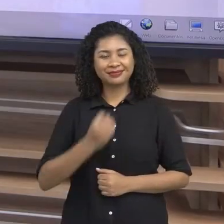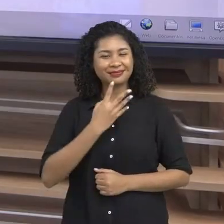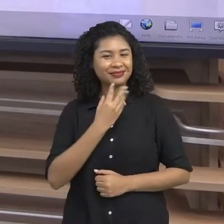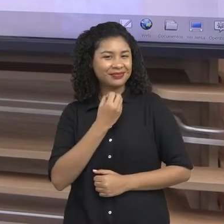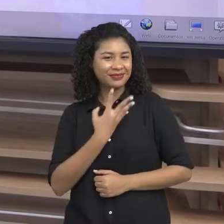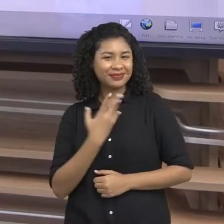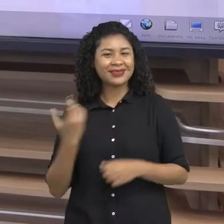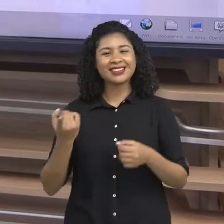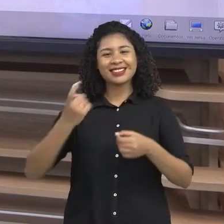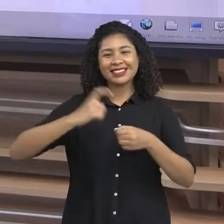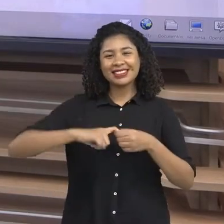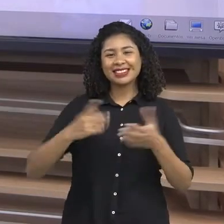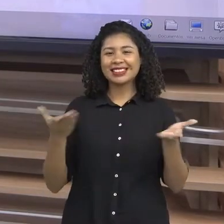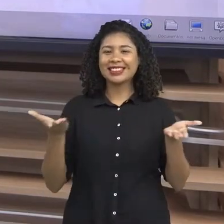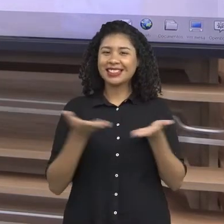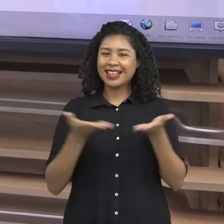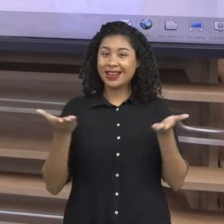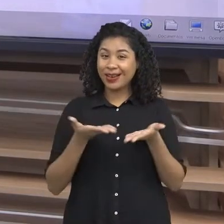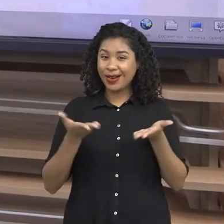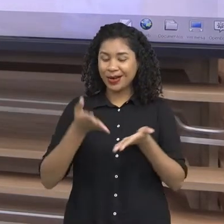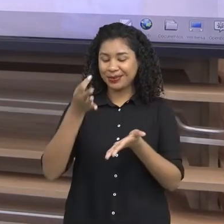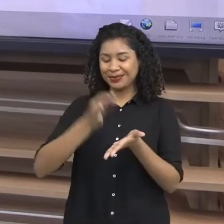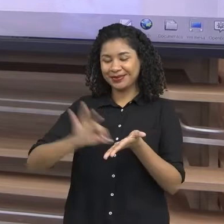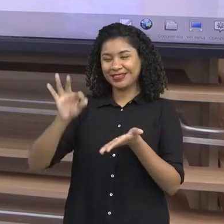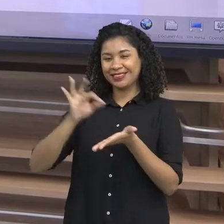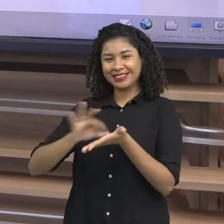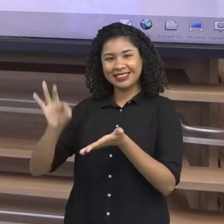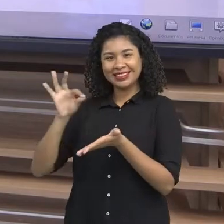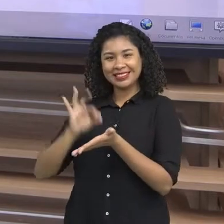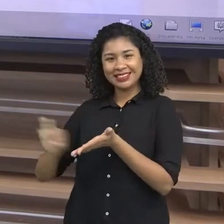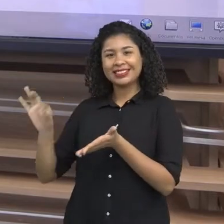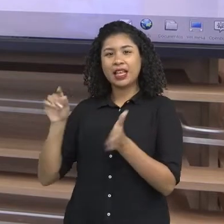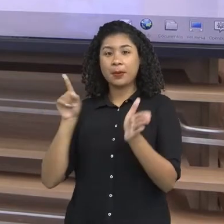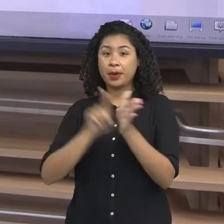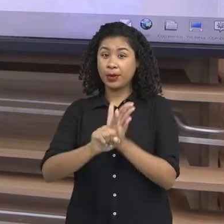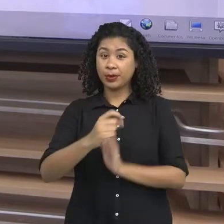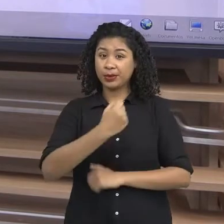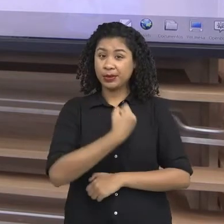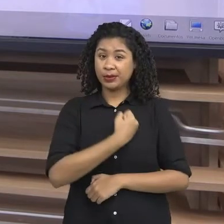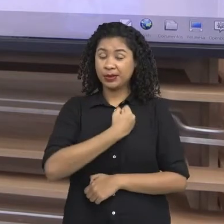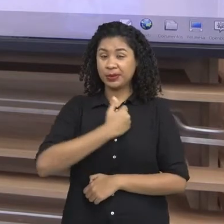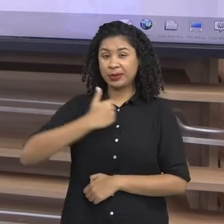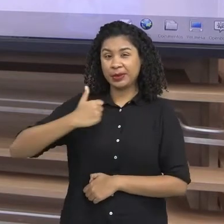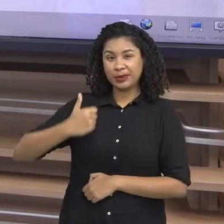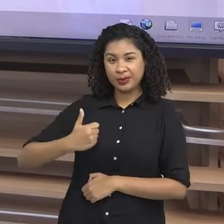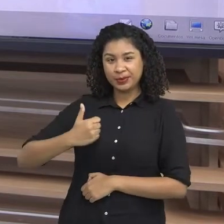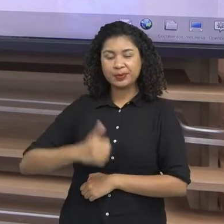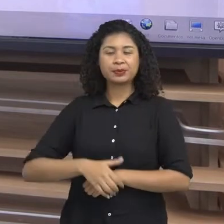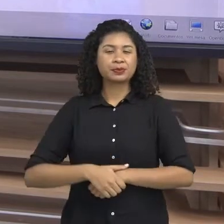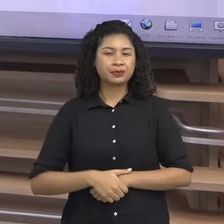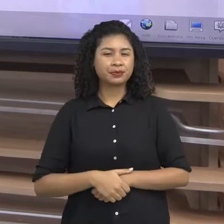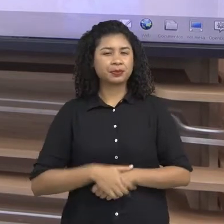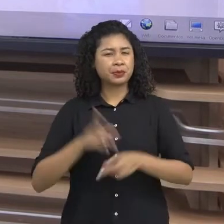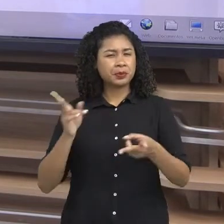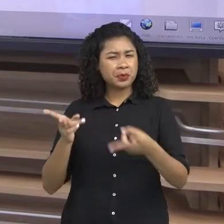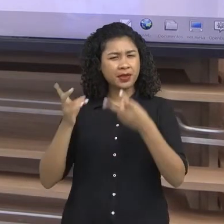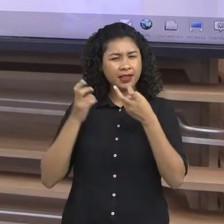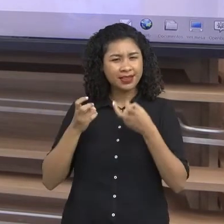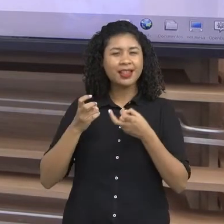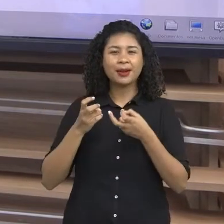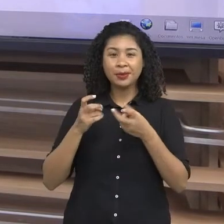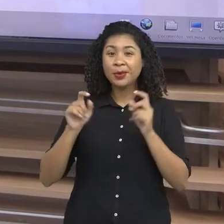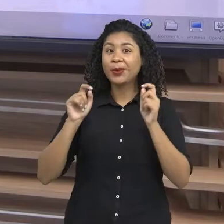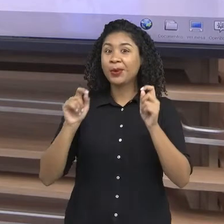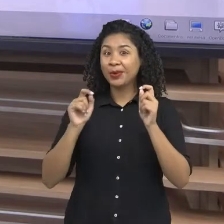Muito bem, estamos de volta aí para fazer a correção da nossa questão de número 1, né? A gente observa aí que estamos